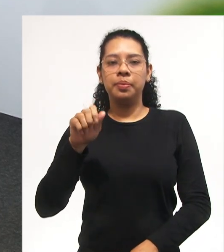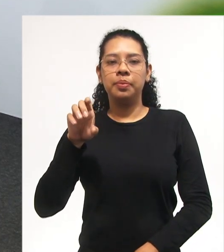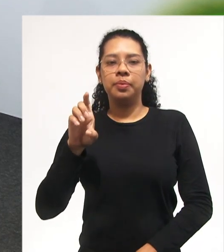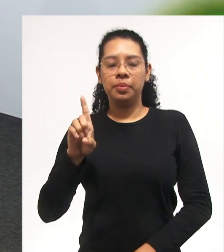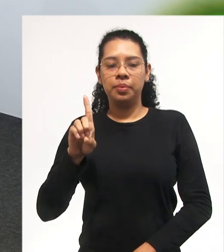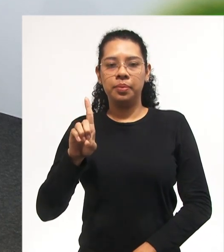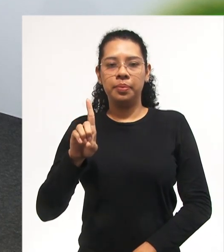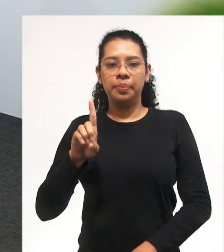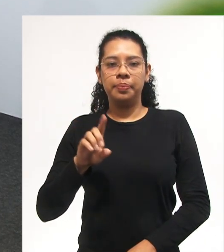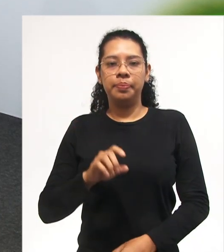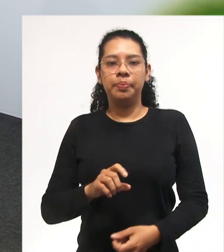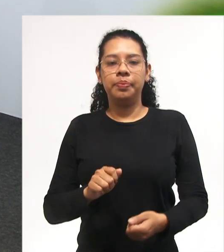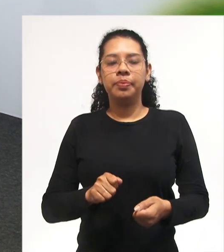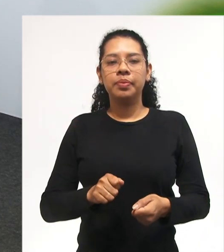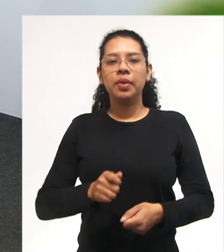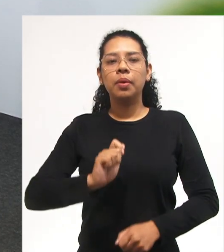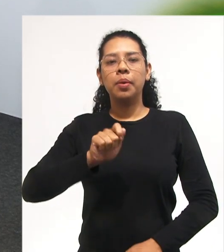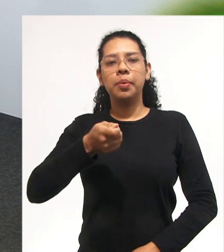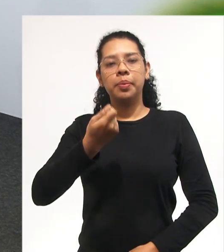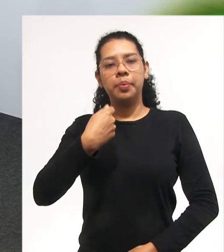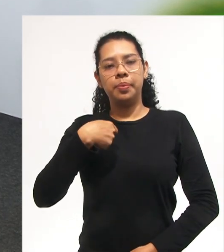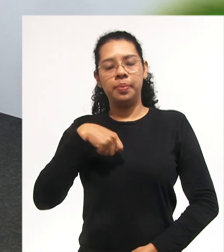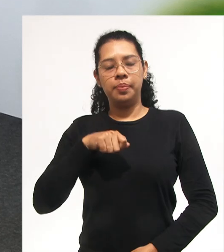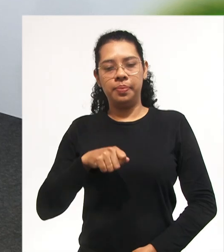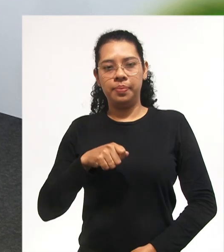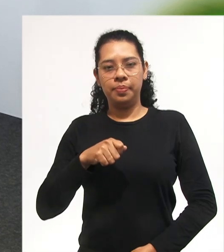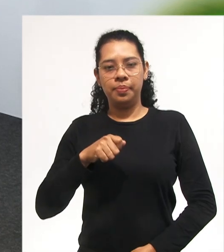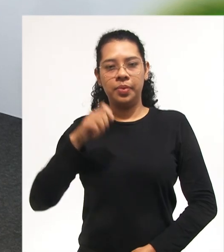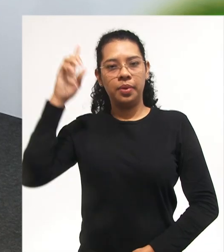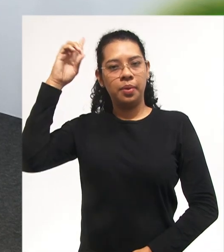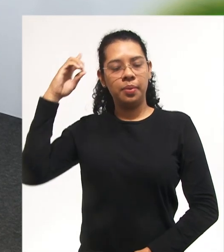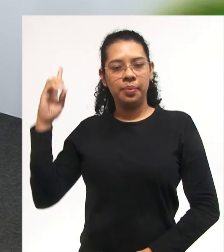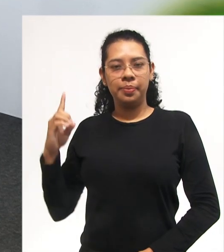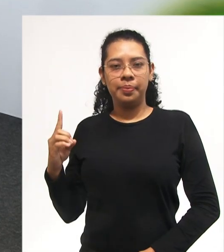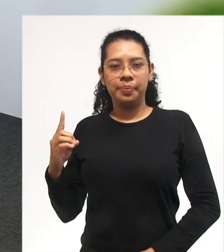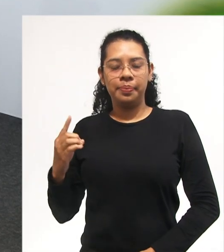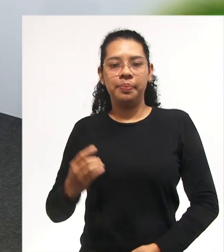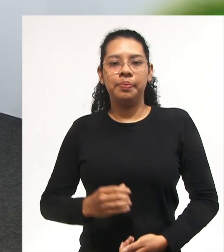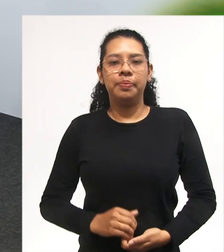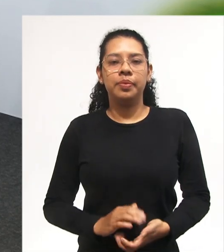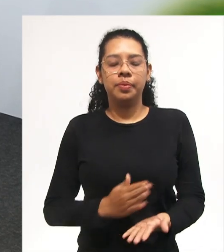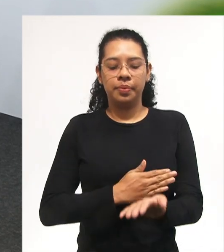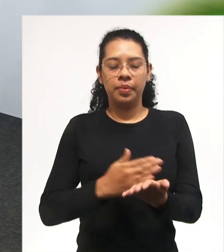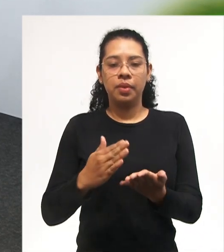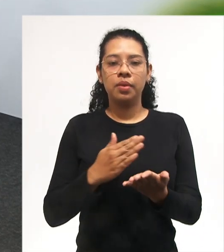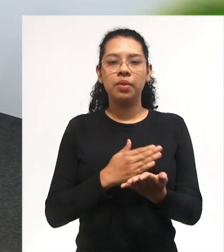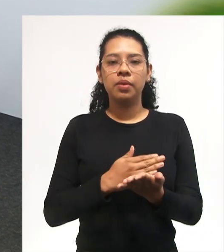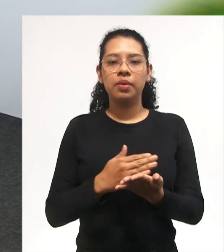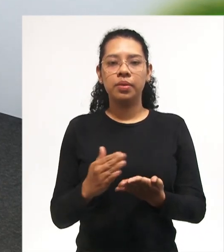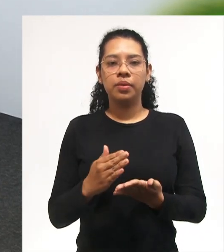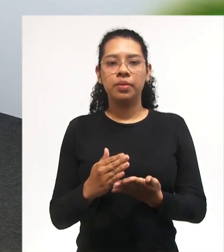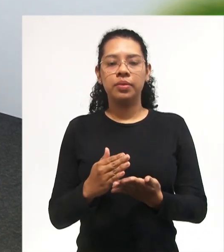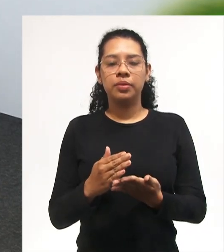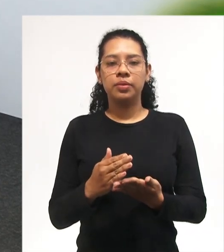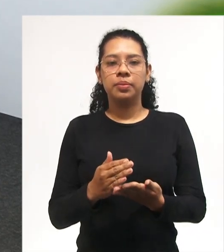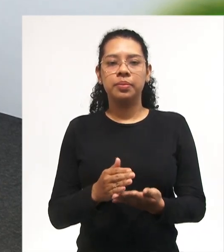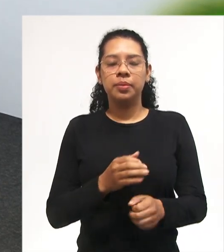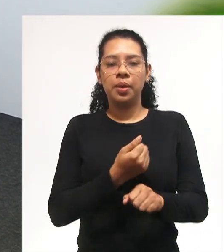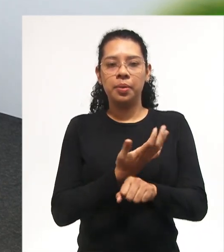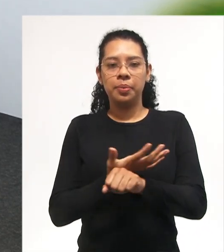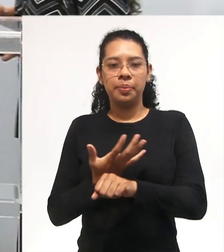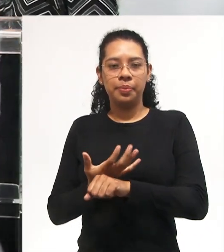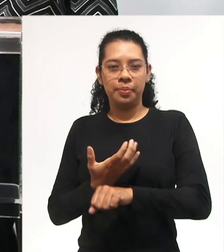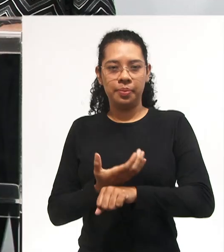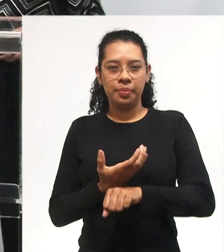Então, meu sinal na comunidade surda é esse. Vamos começar a nossa primeira aula, nossa primeira